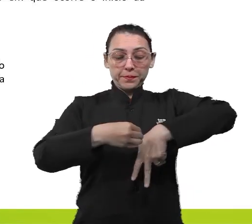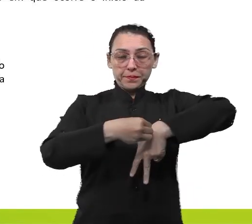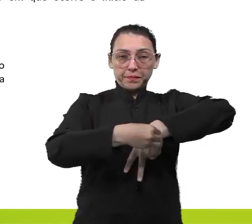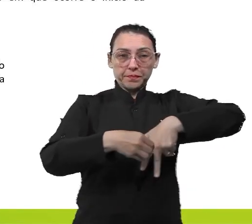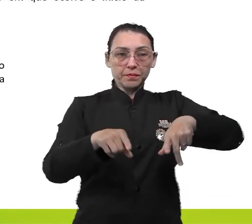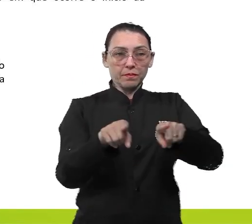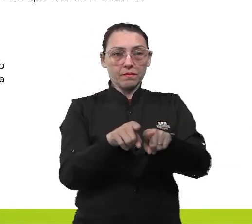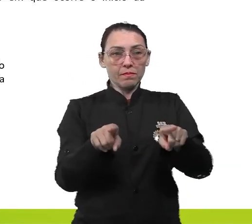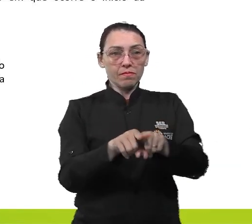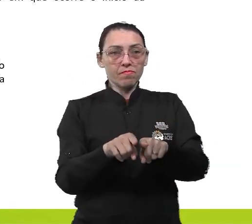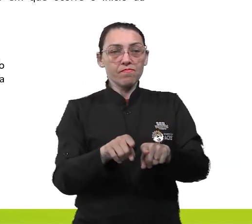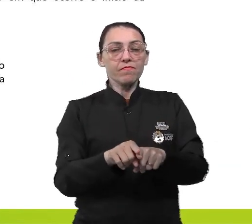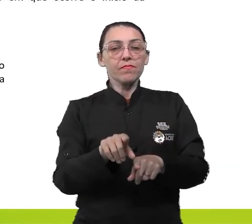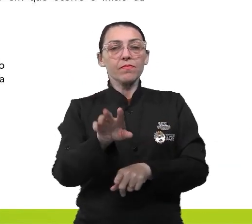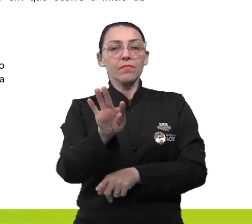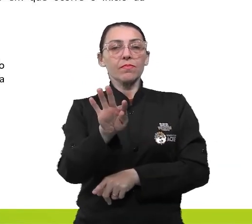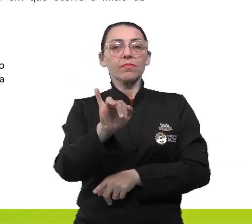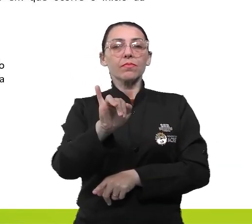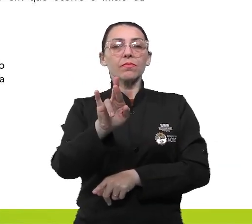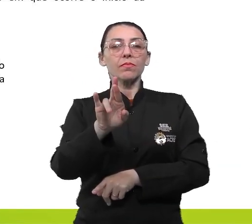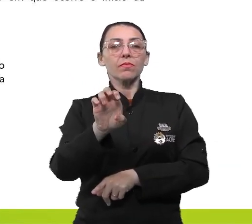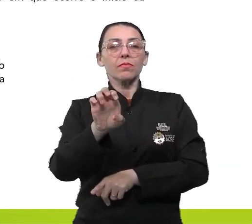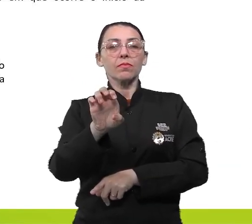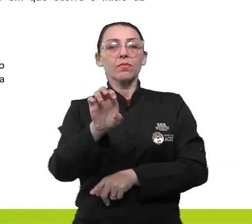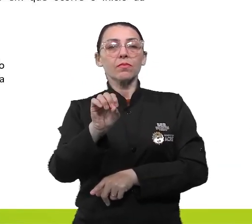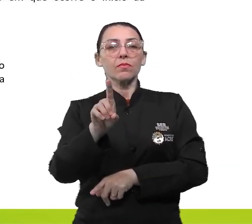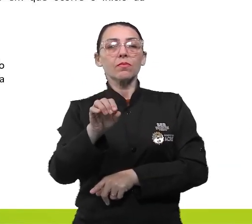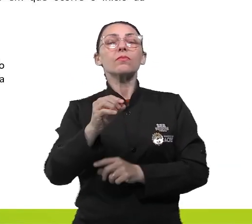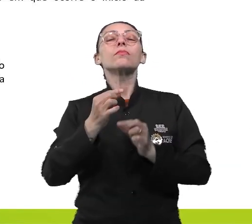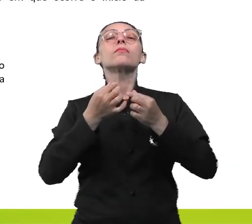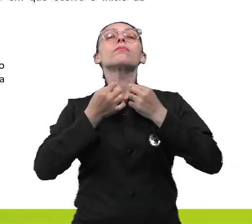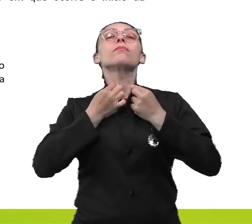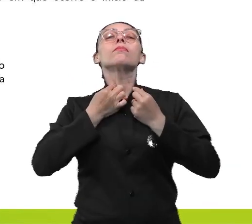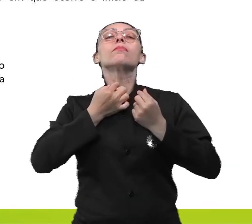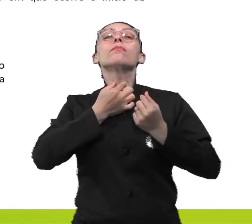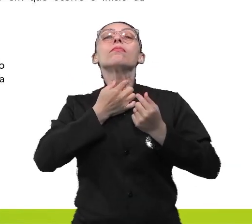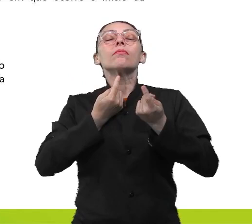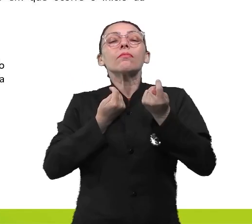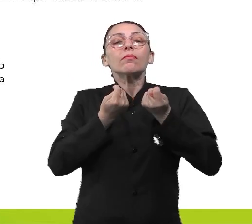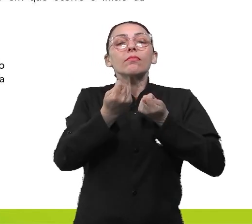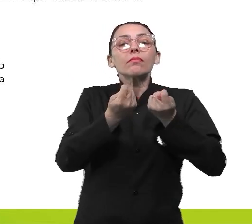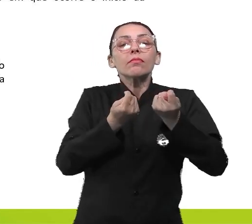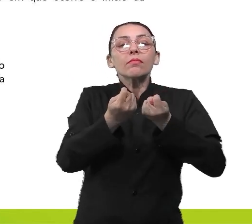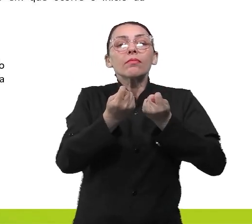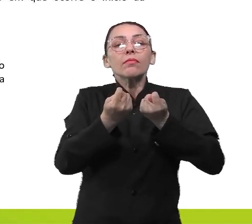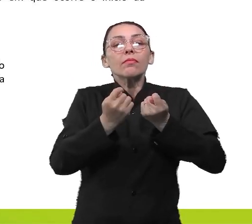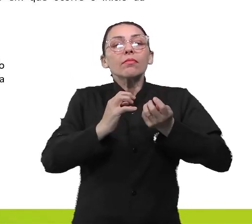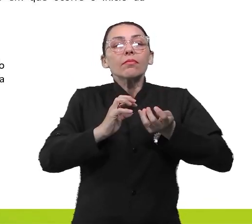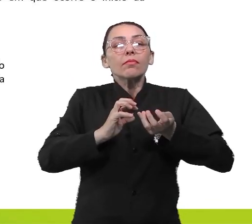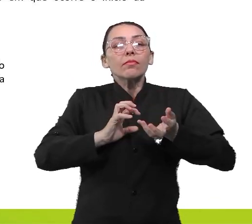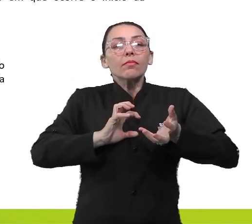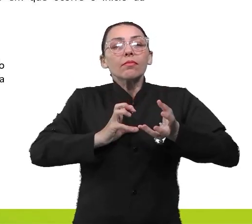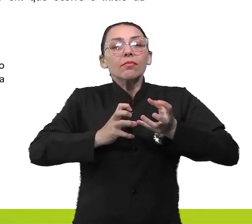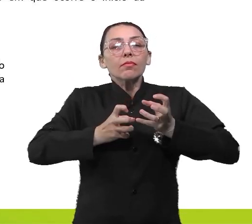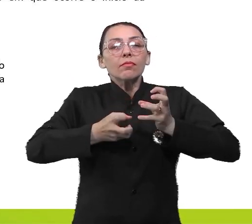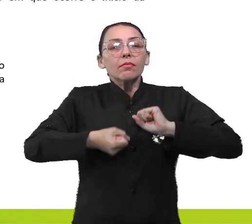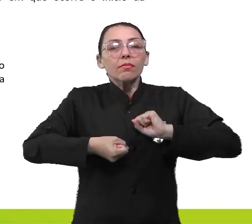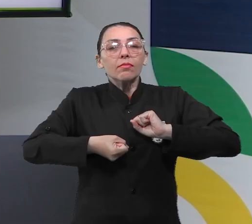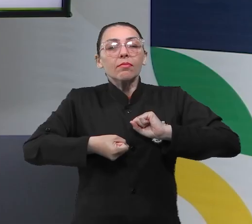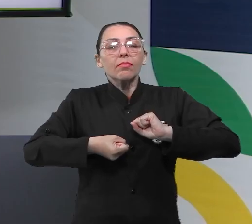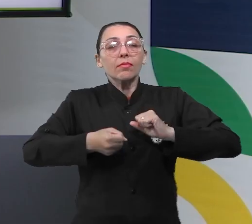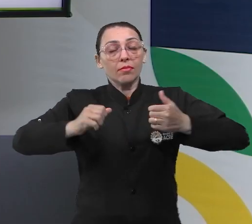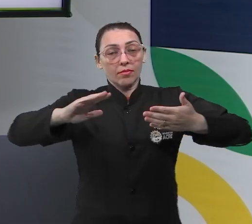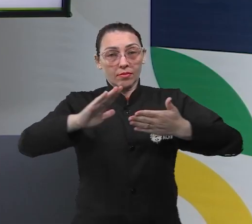vocês é conhecido como a tireoide. Ela produz hormônios que regulam o metabolismo, tá, pessoal? Então, esses